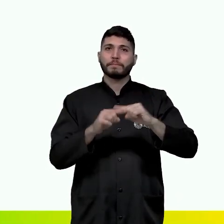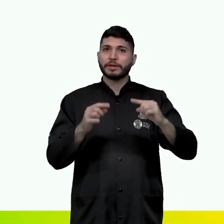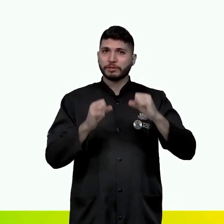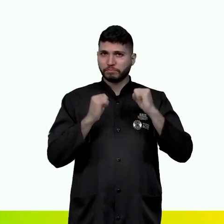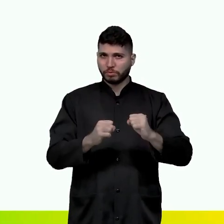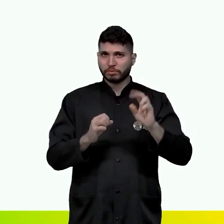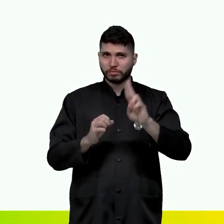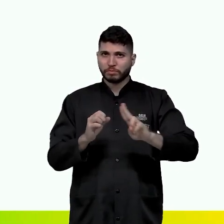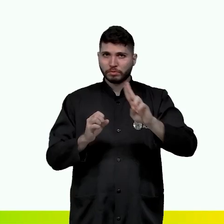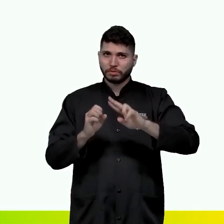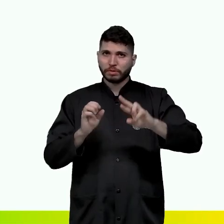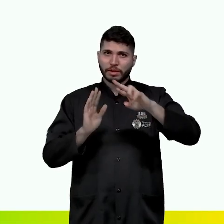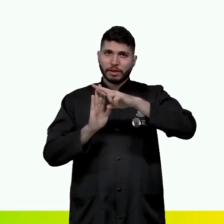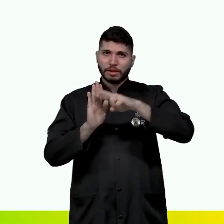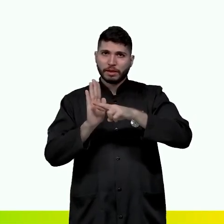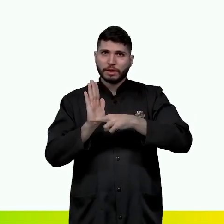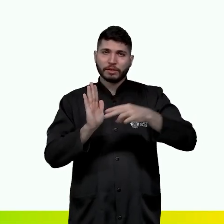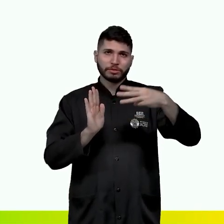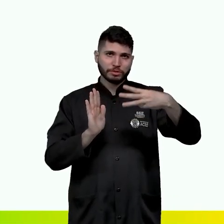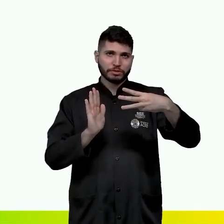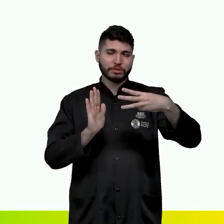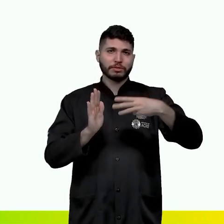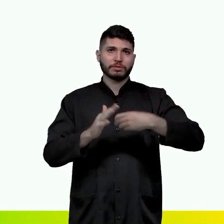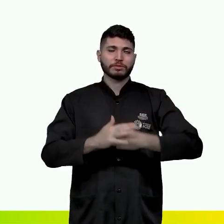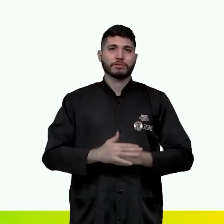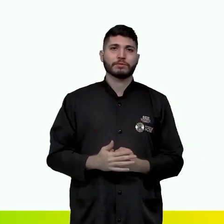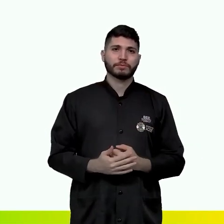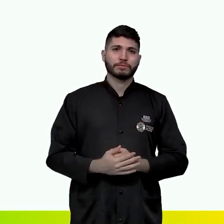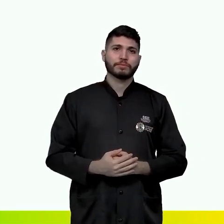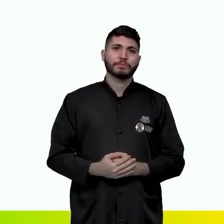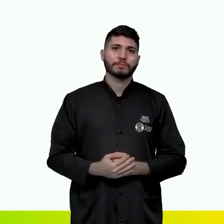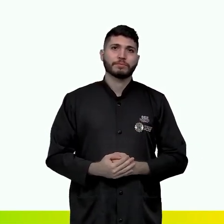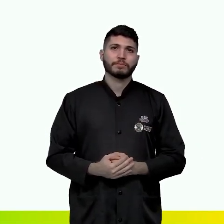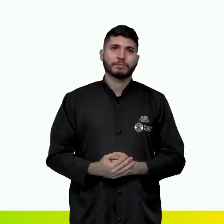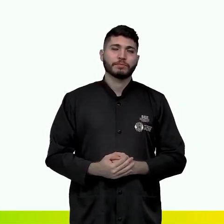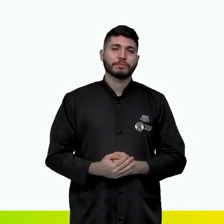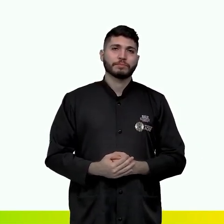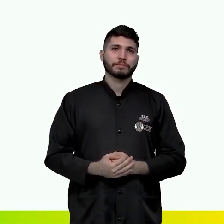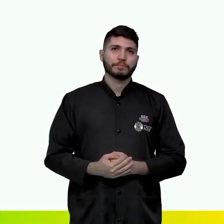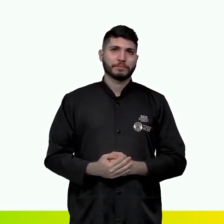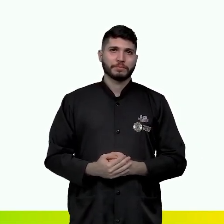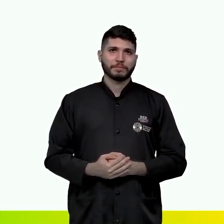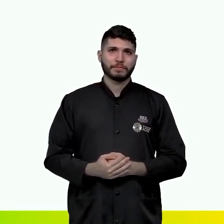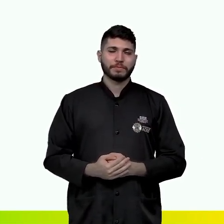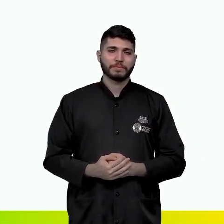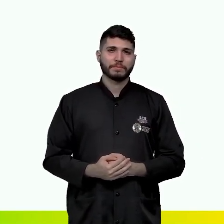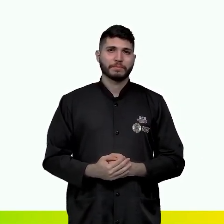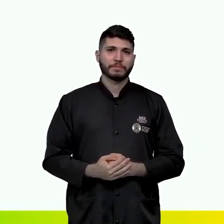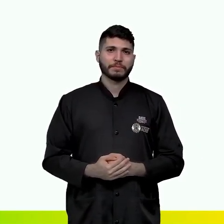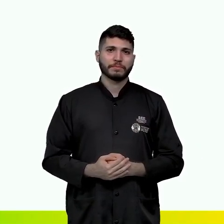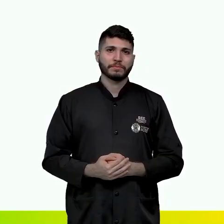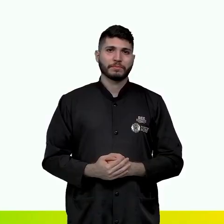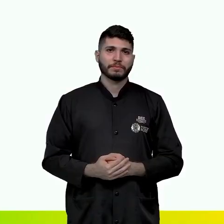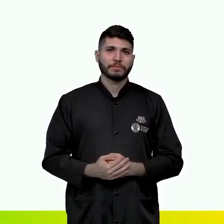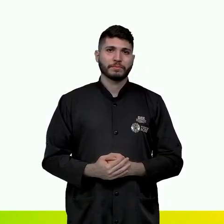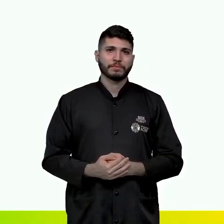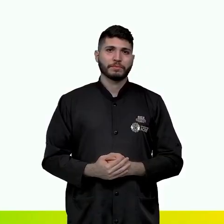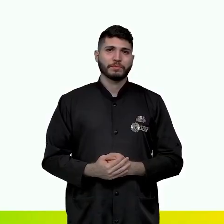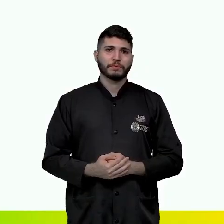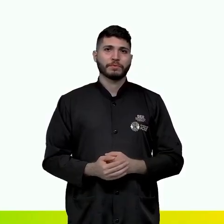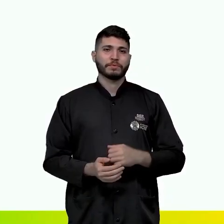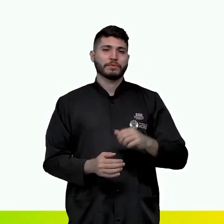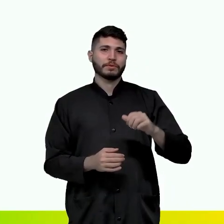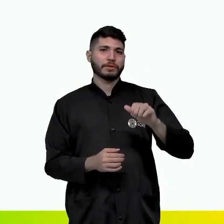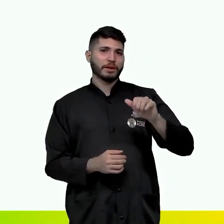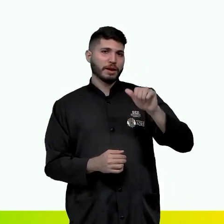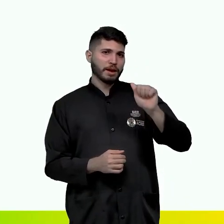área do setor. Nós vamos dizer o seguinte, ó, que a área do setor que eu vou indicar por